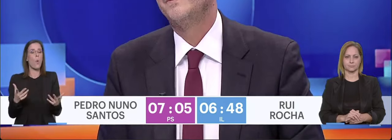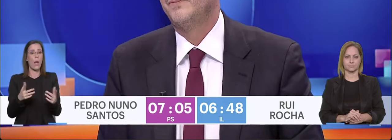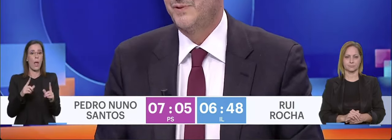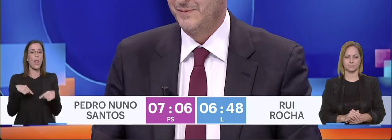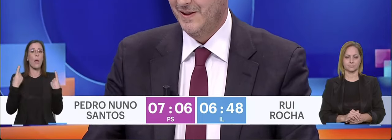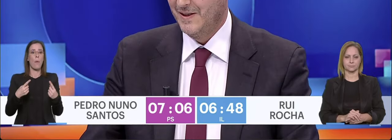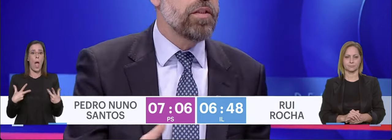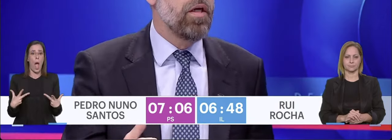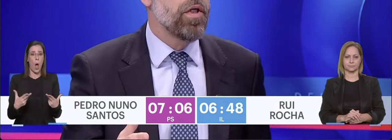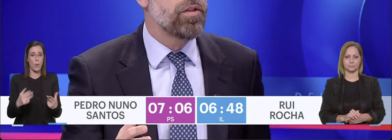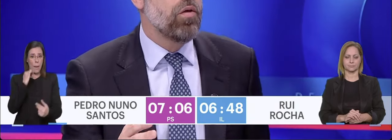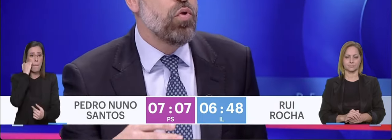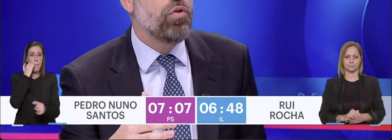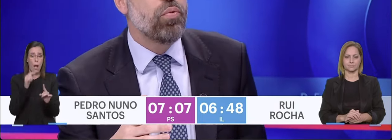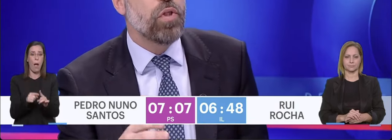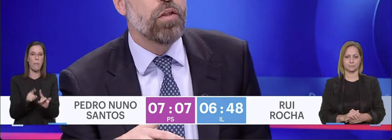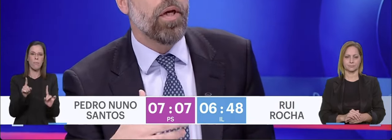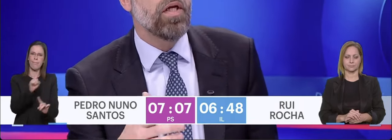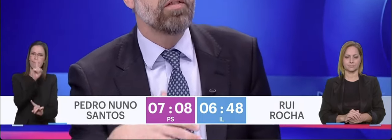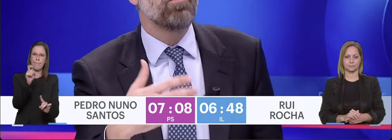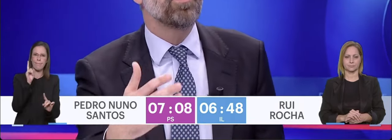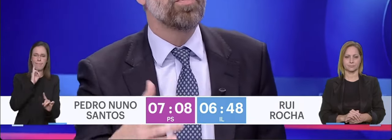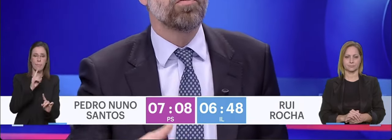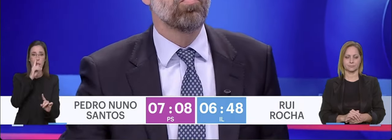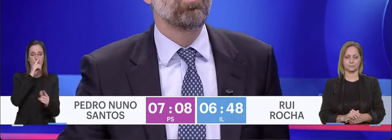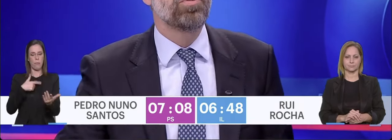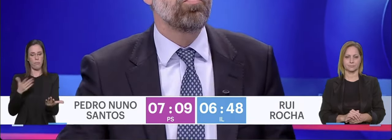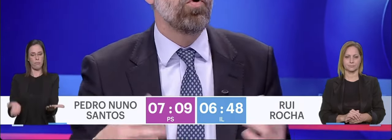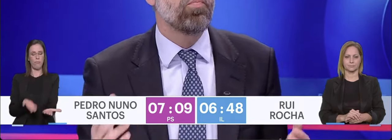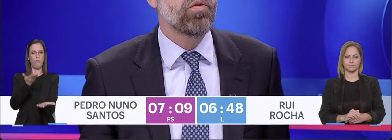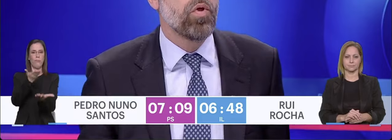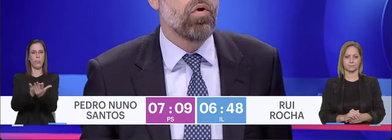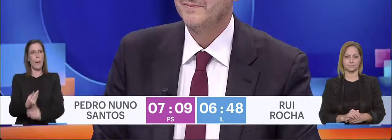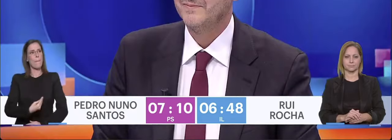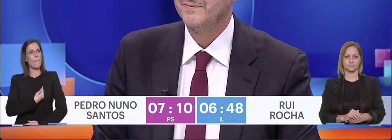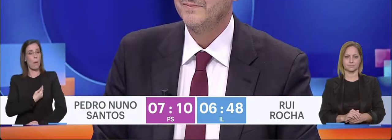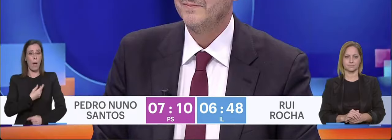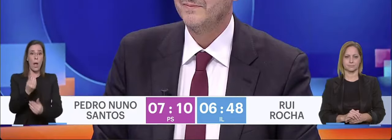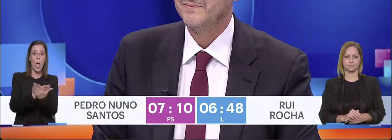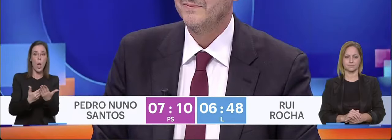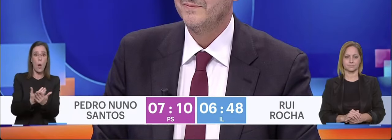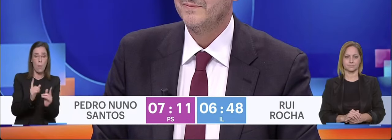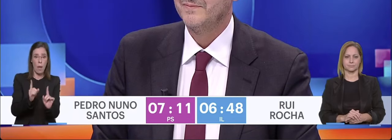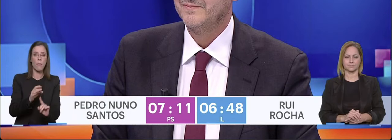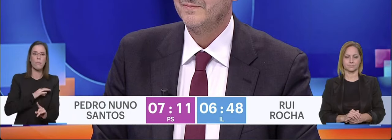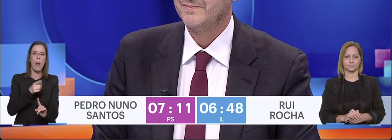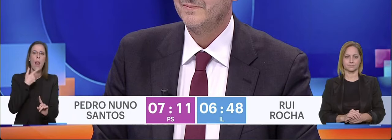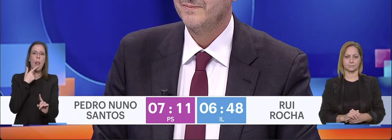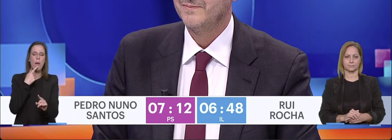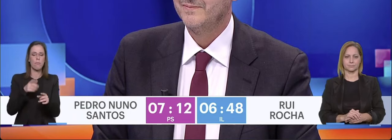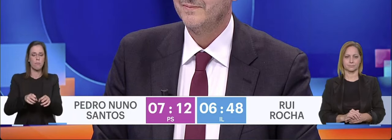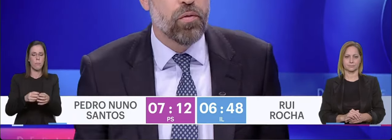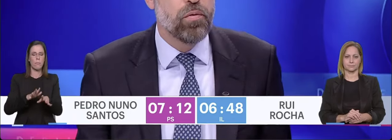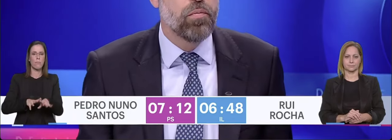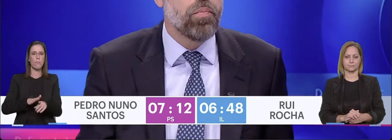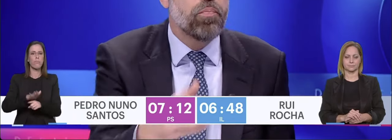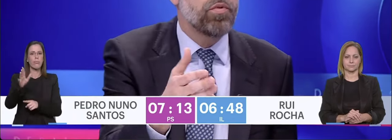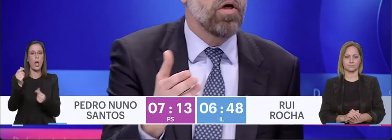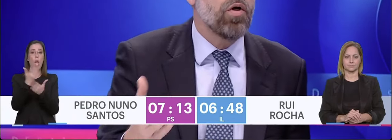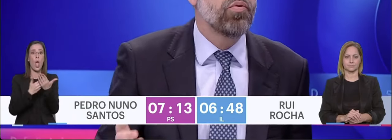austeridade e esta é uma questão muito importante para alguém que se apresenta como estante preocupado com a economia oos senhores falam do crescimento